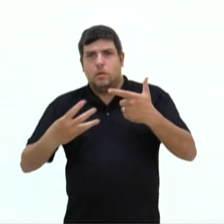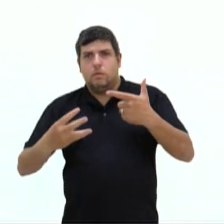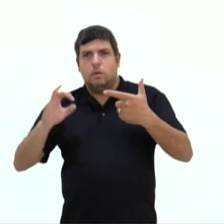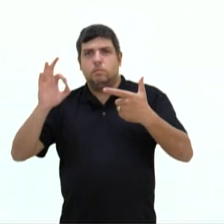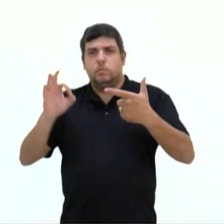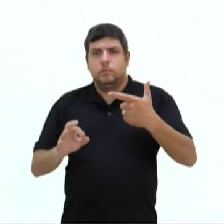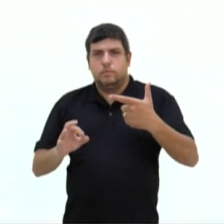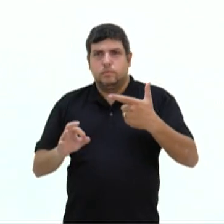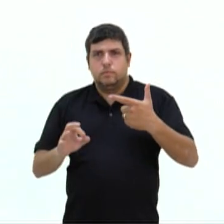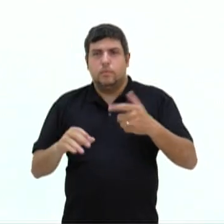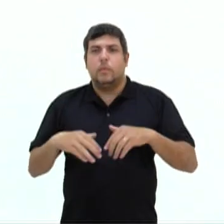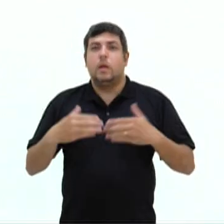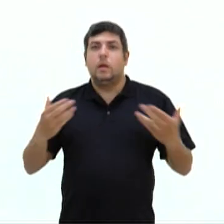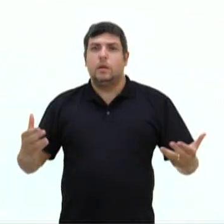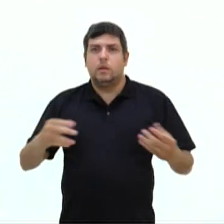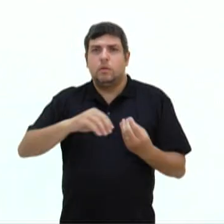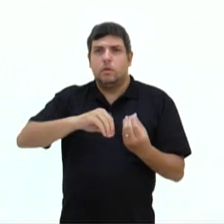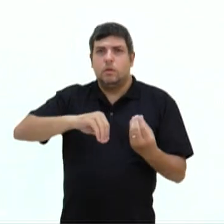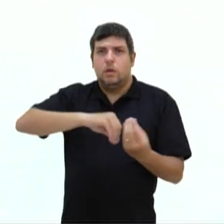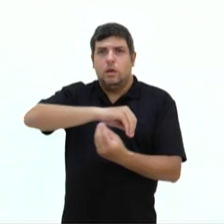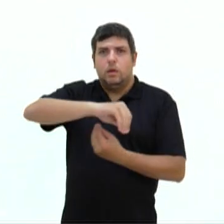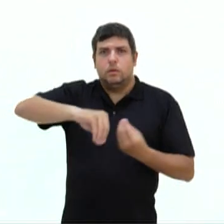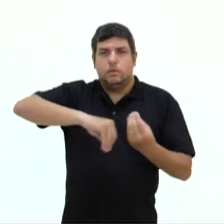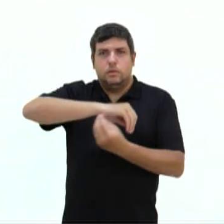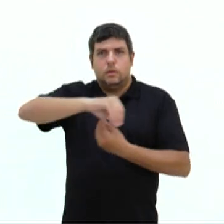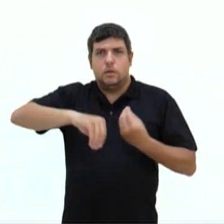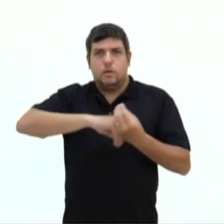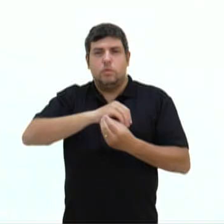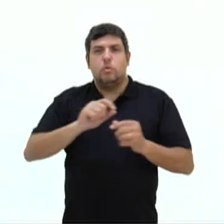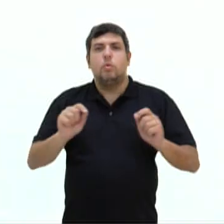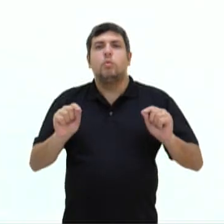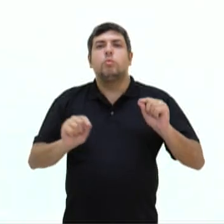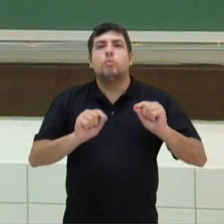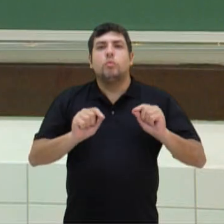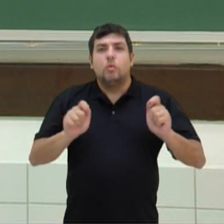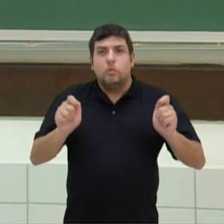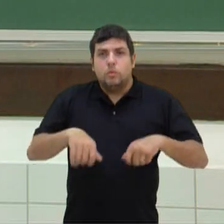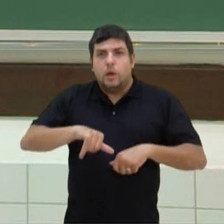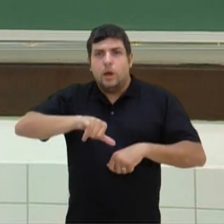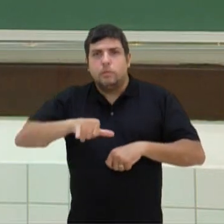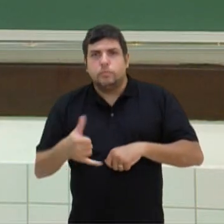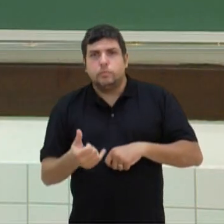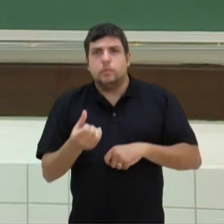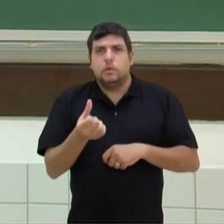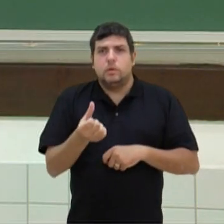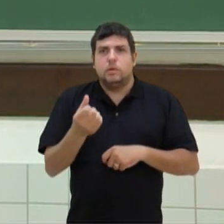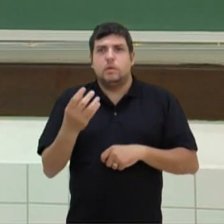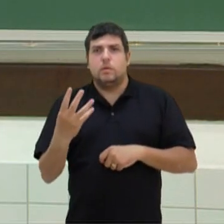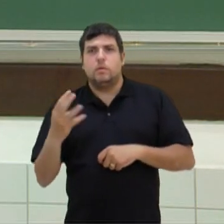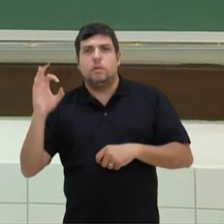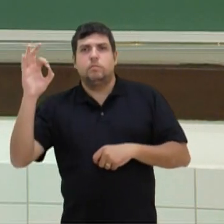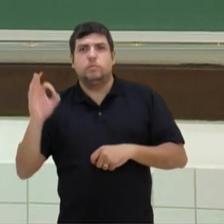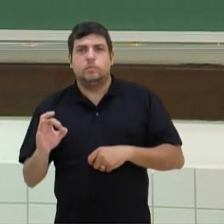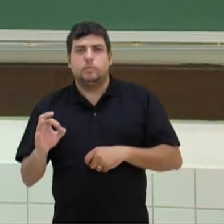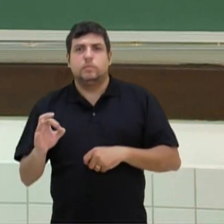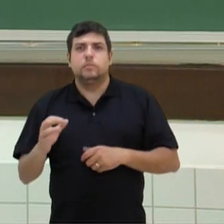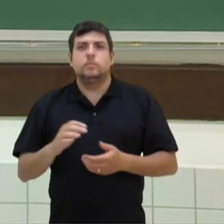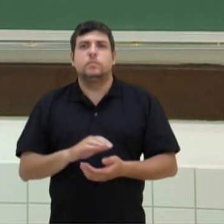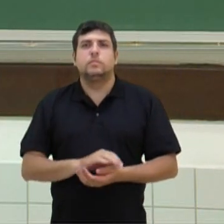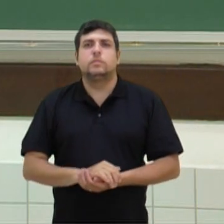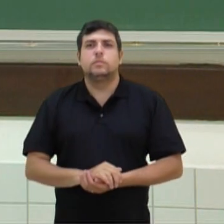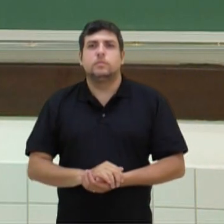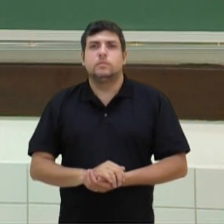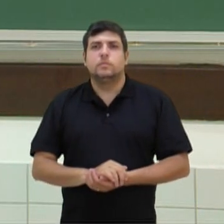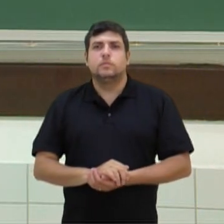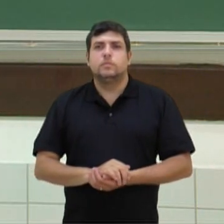nossa reação aqui tem 64% de rendimento em relação ao que era esperado na teoria,